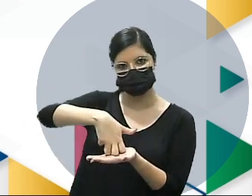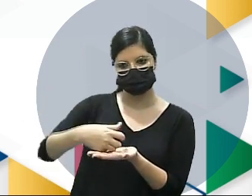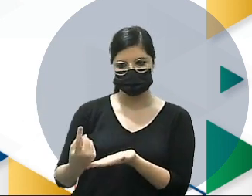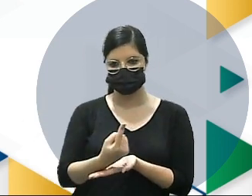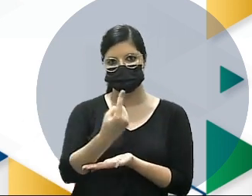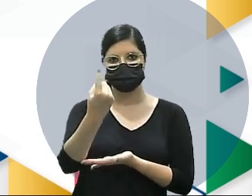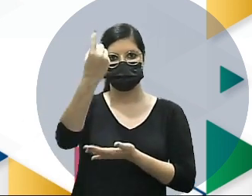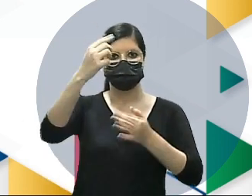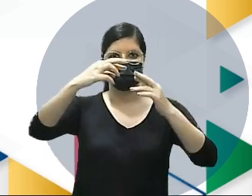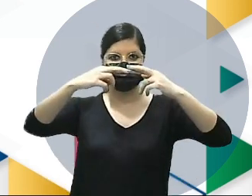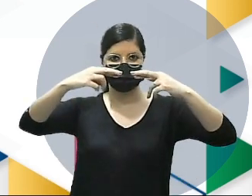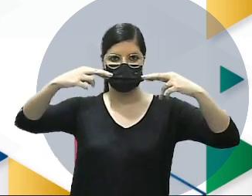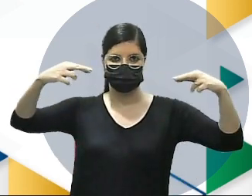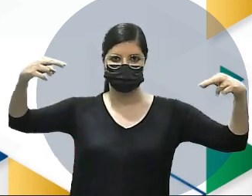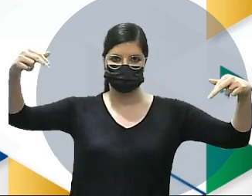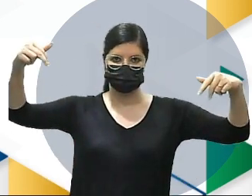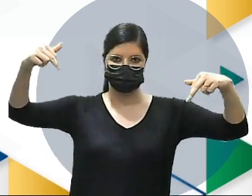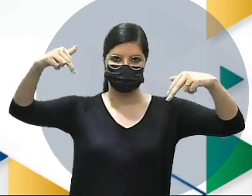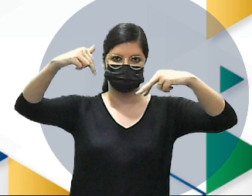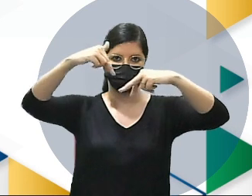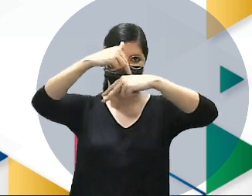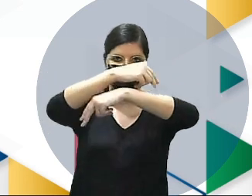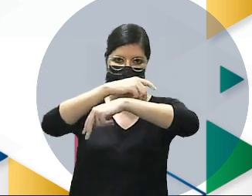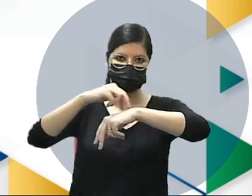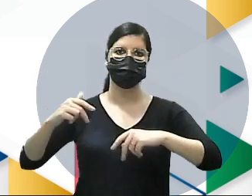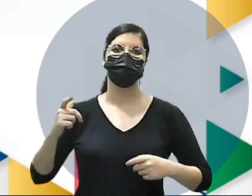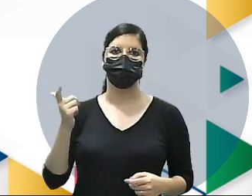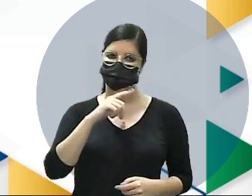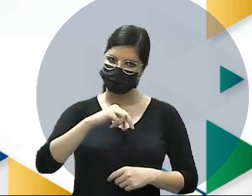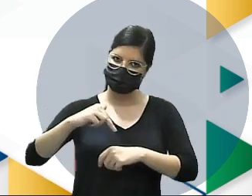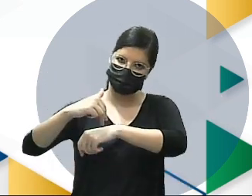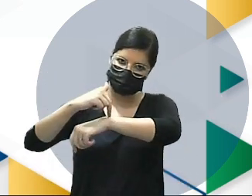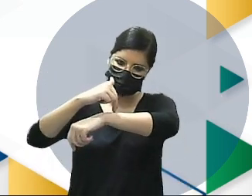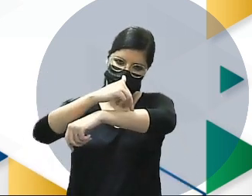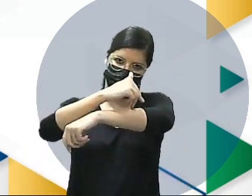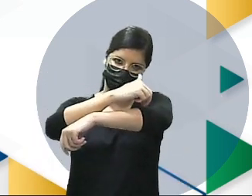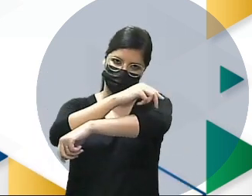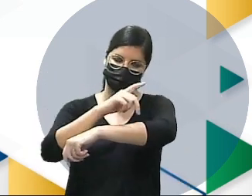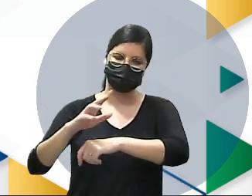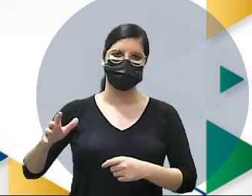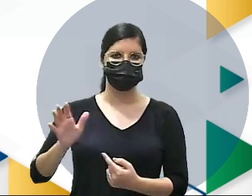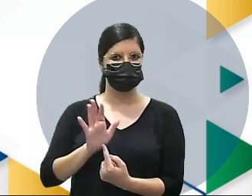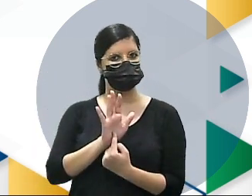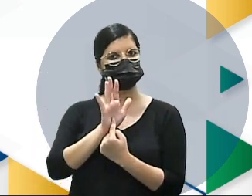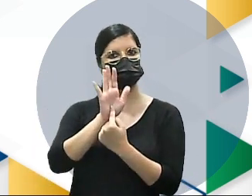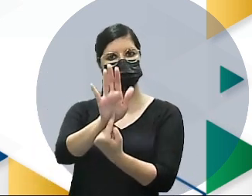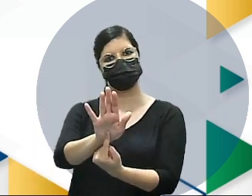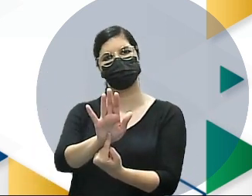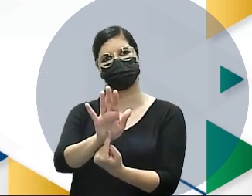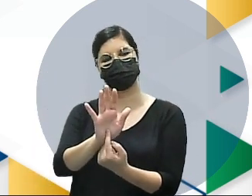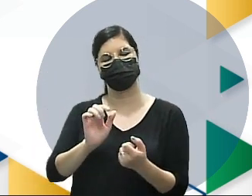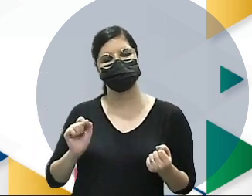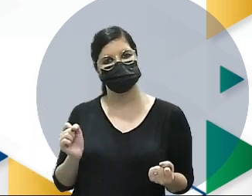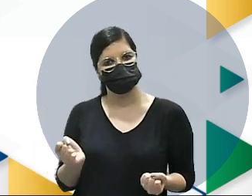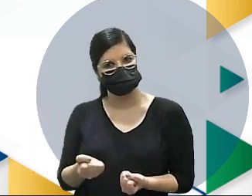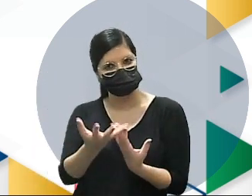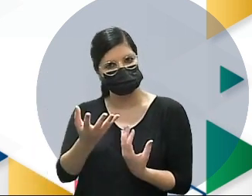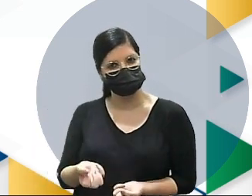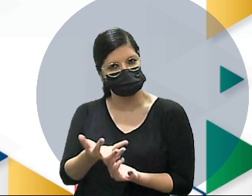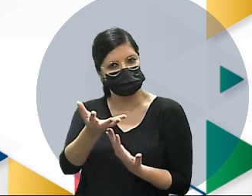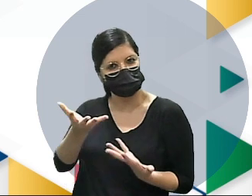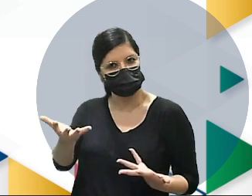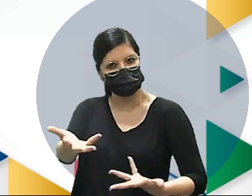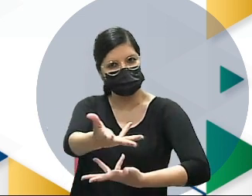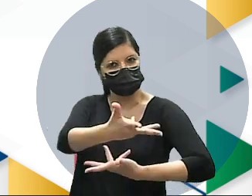mas elas conseguem eu elas que eu falar em geral né os dançarinos e dançarinas conseguem expressar conseguem uma expressão